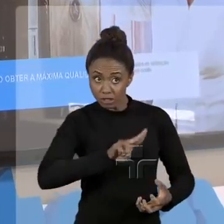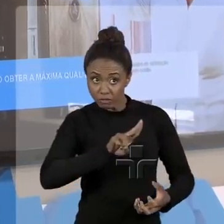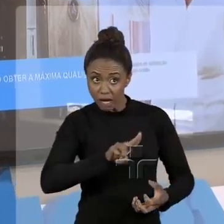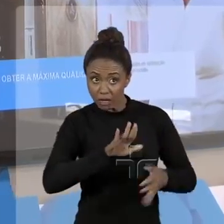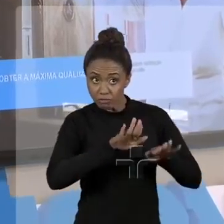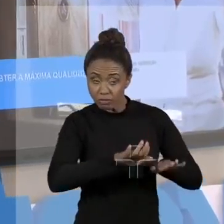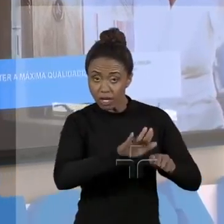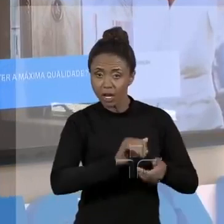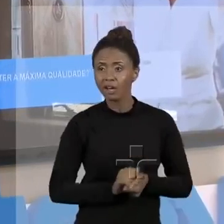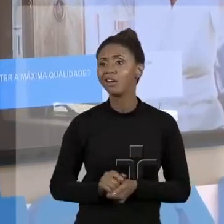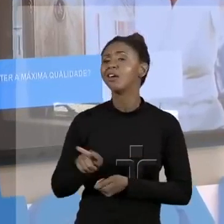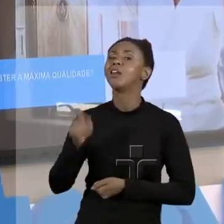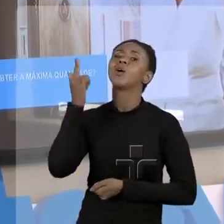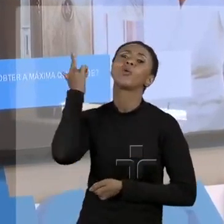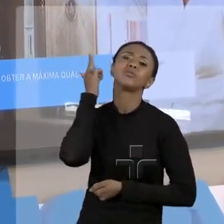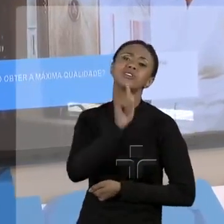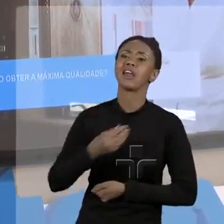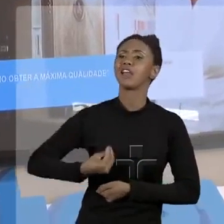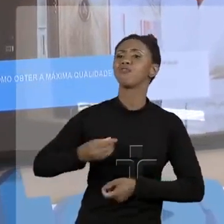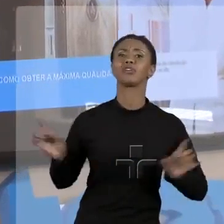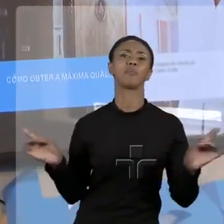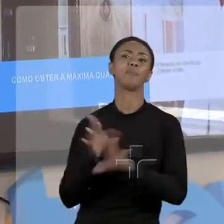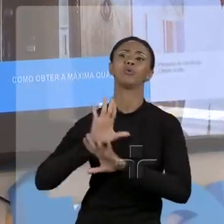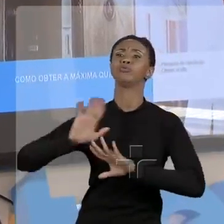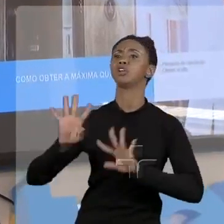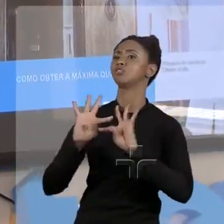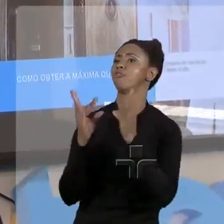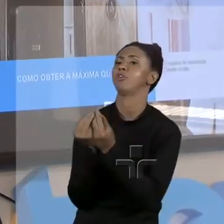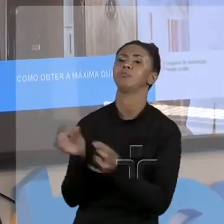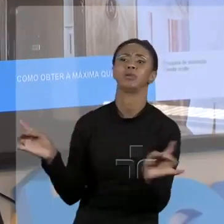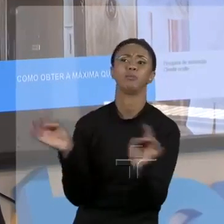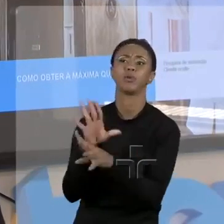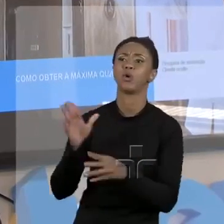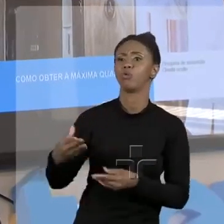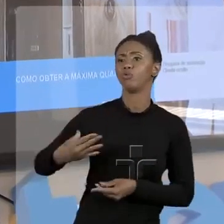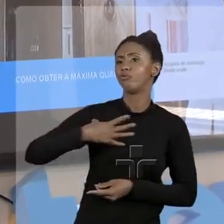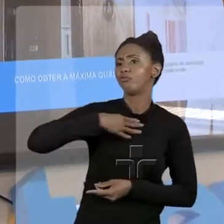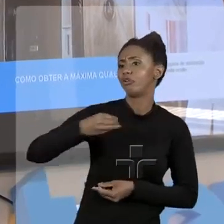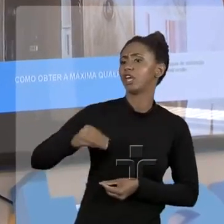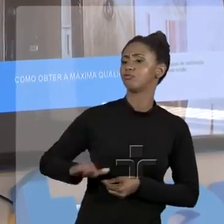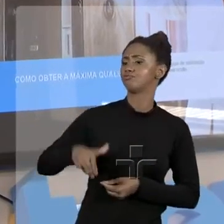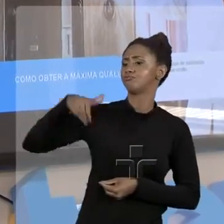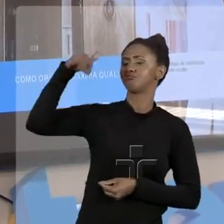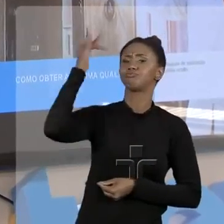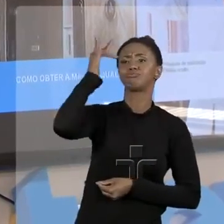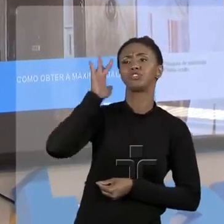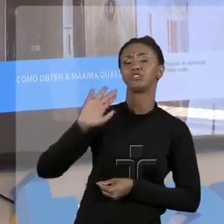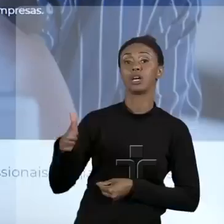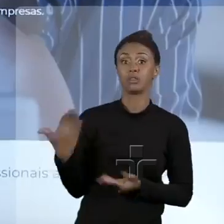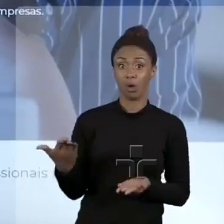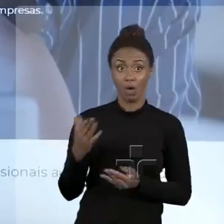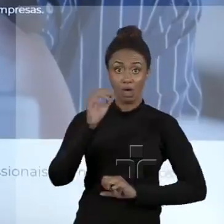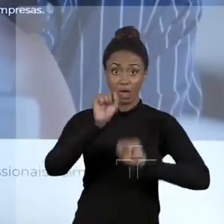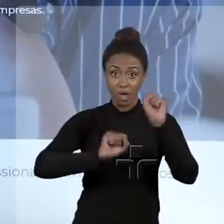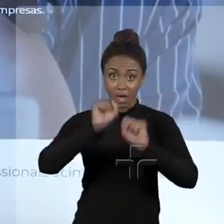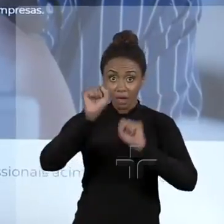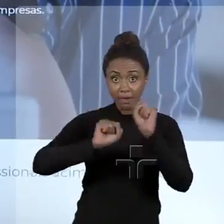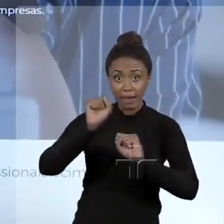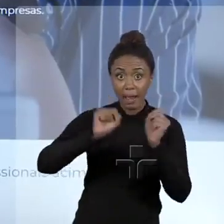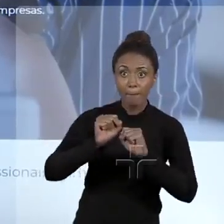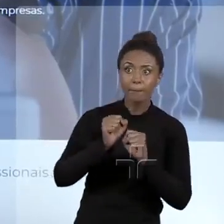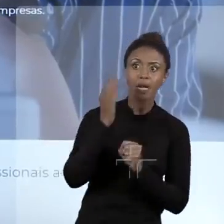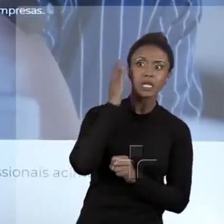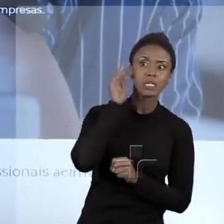entregar numa empresa, ela está com a vida resolvida, com a família em ordem, os filhos crescidos. Então, assim, na medida em que as empresas souberem do